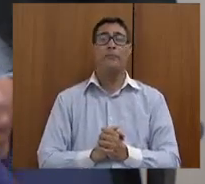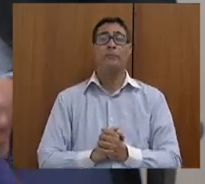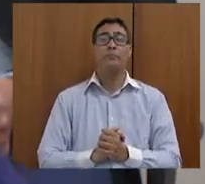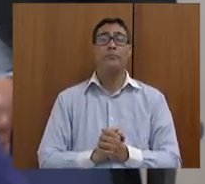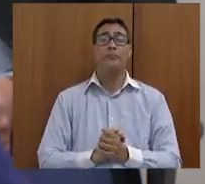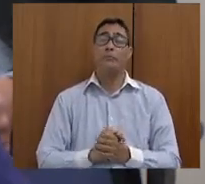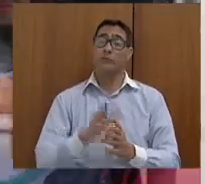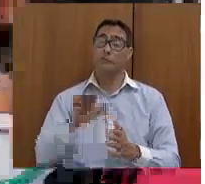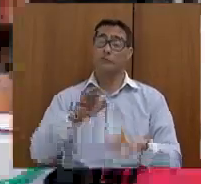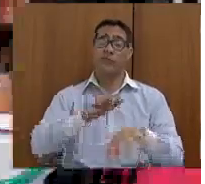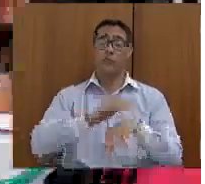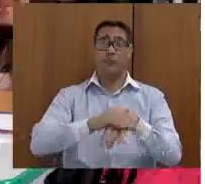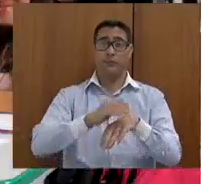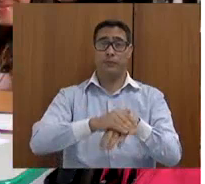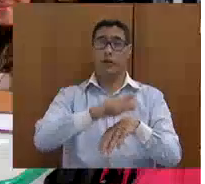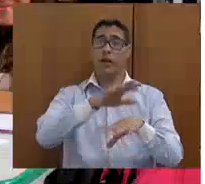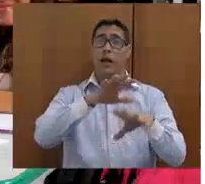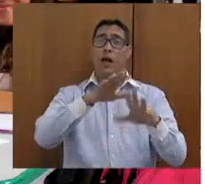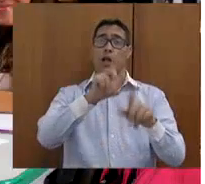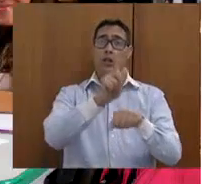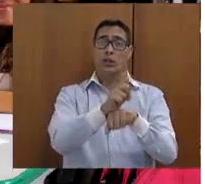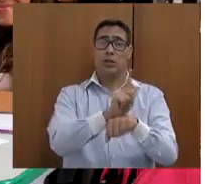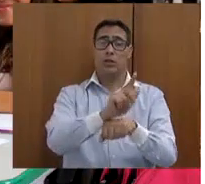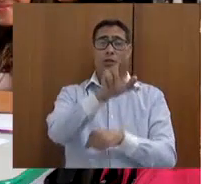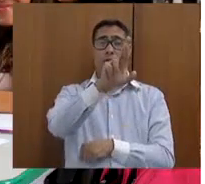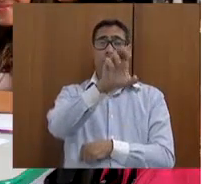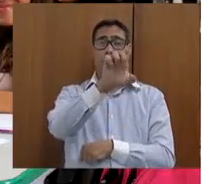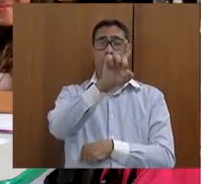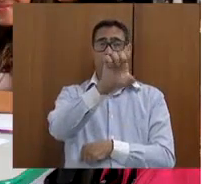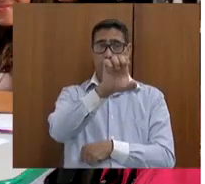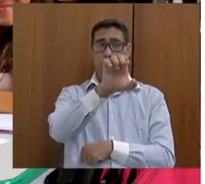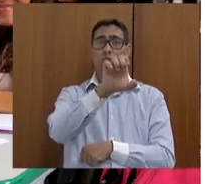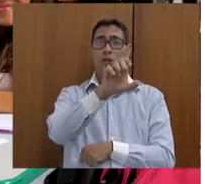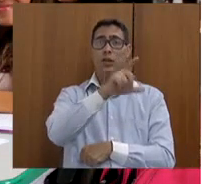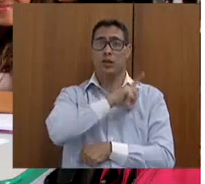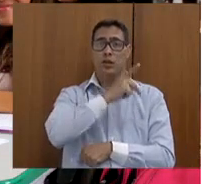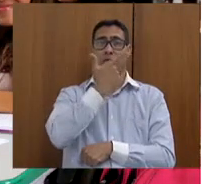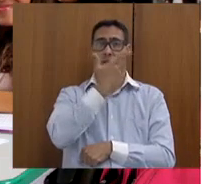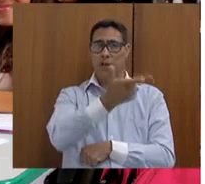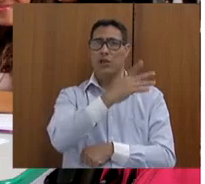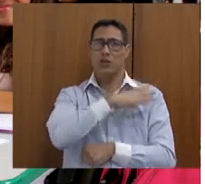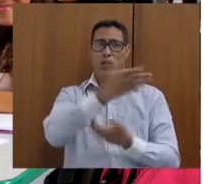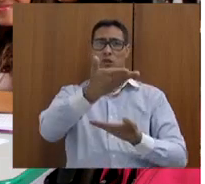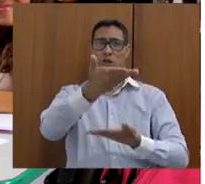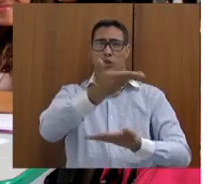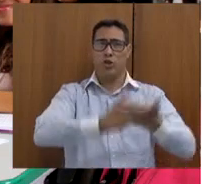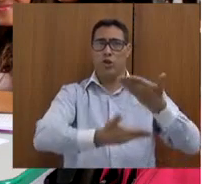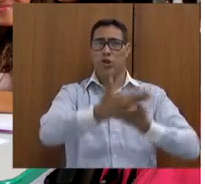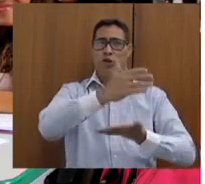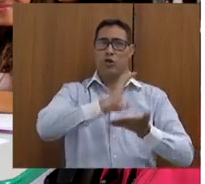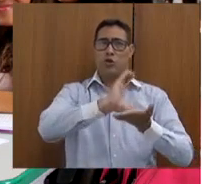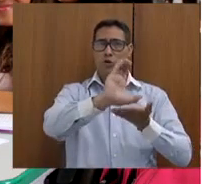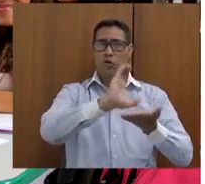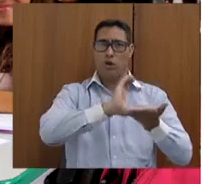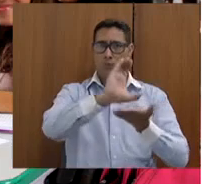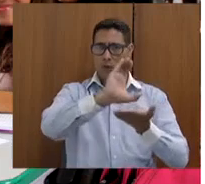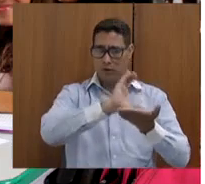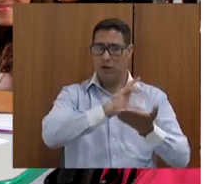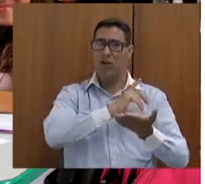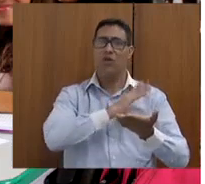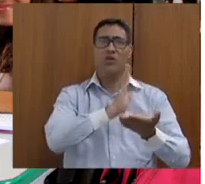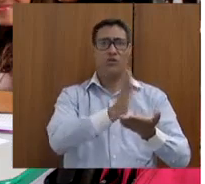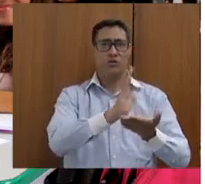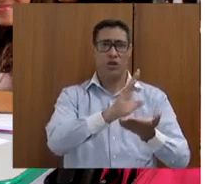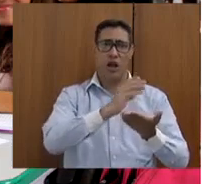na gestão de rede continuamos aqui já falei do regime de colaboração que nesse período nós estamos analisamos